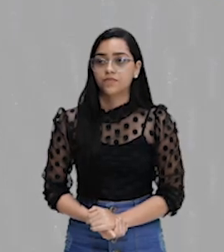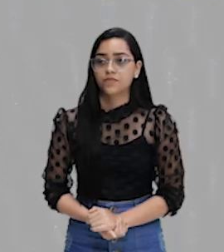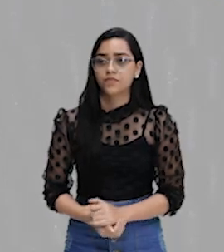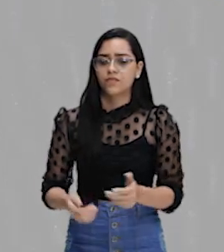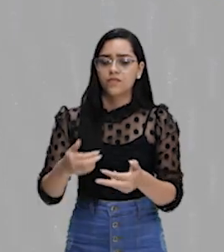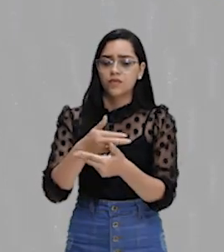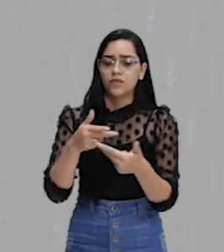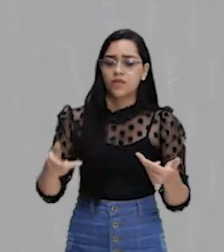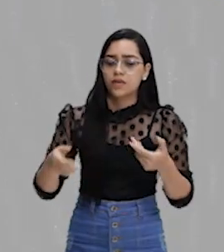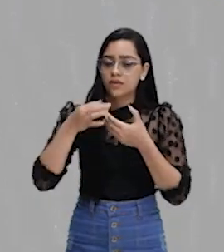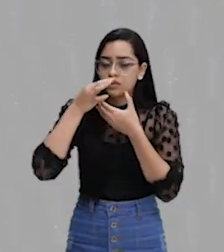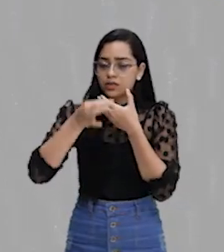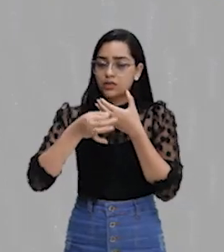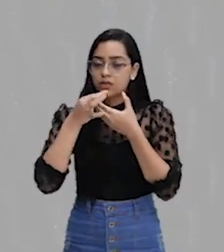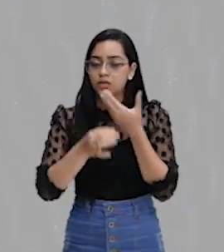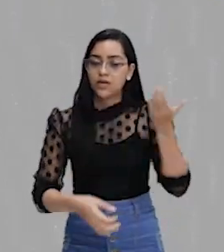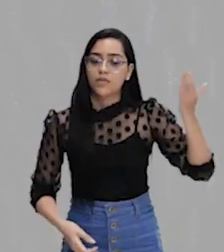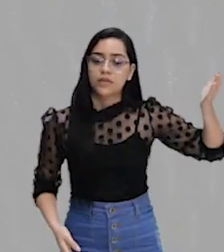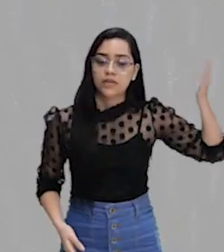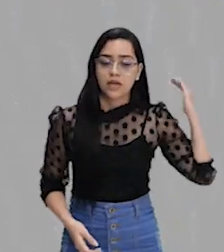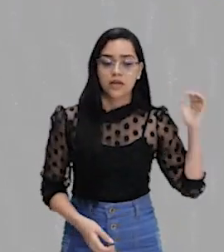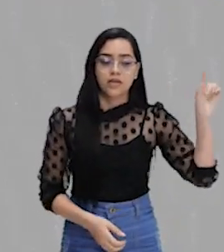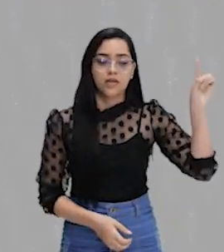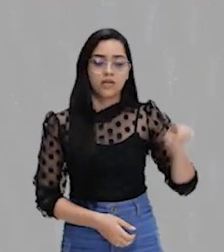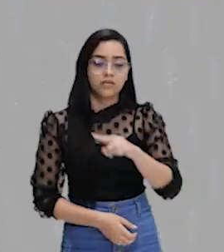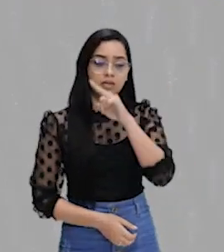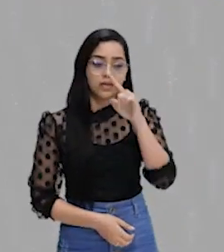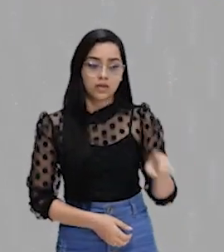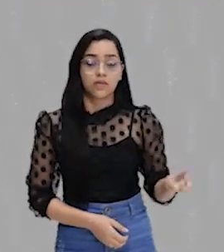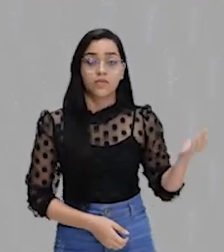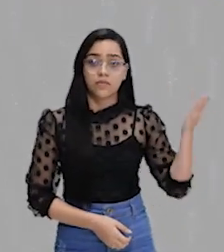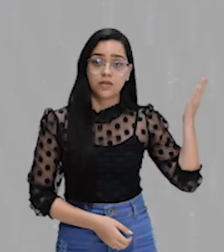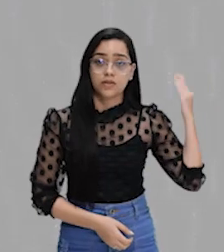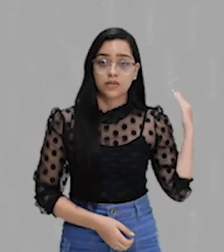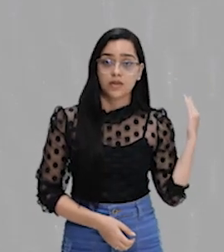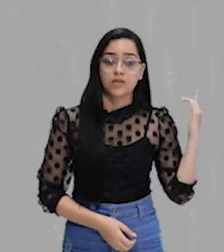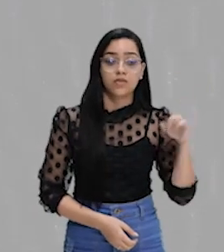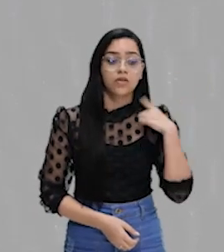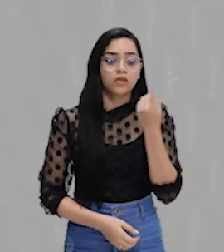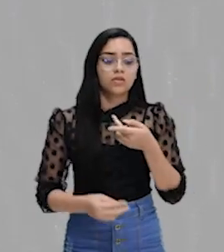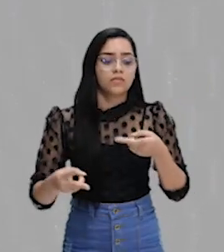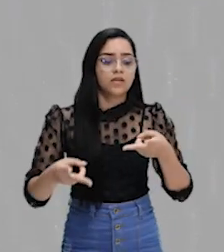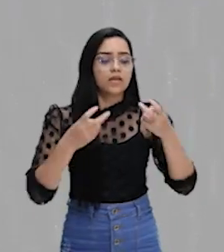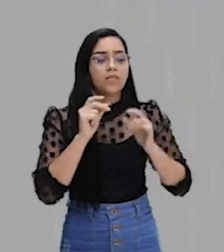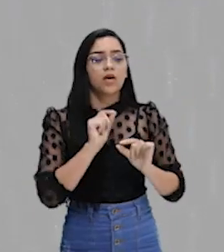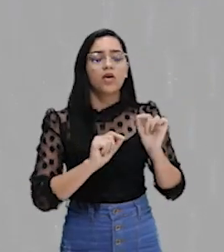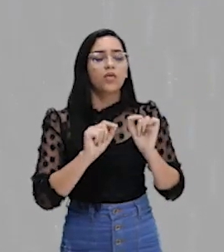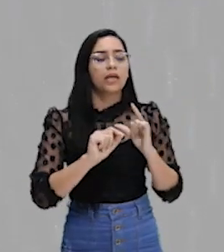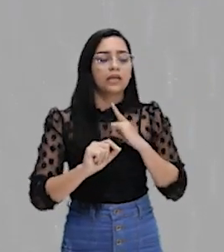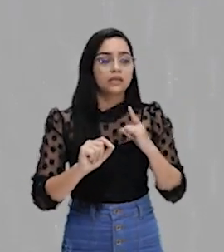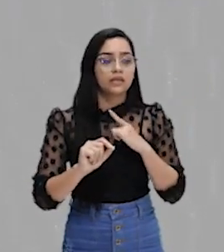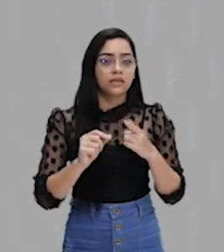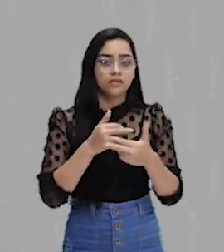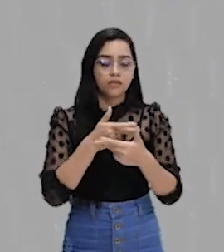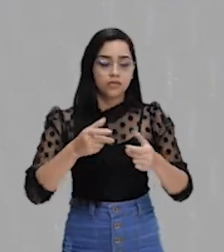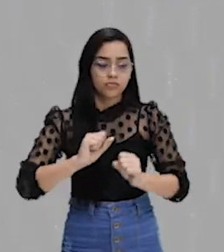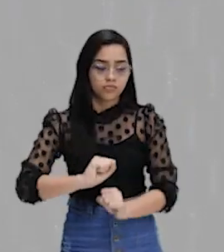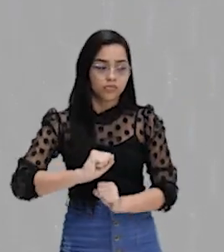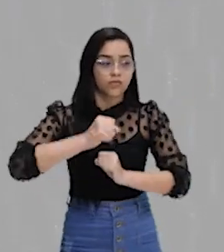fazer críticas a esse passado, ao negar esse passado, o que a gente observa é que existe um